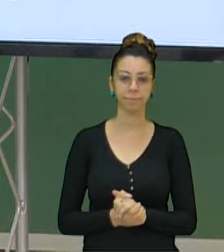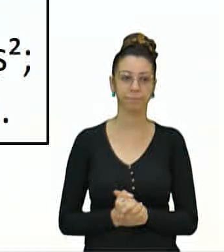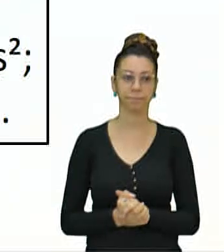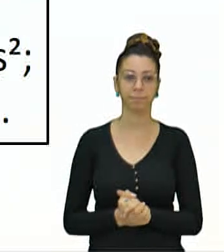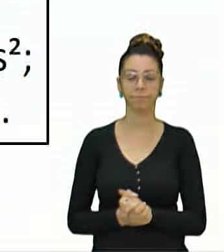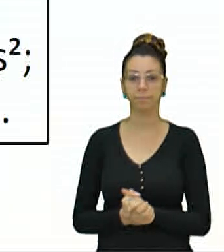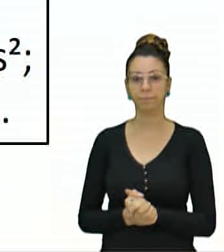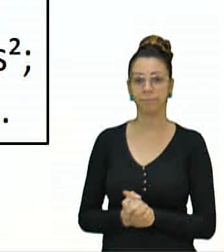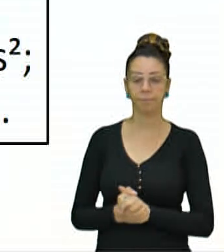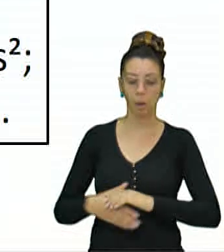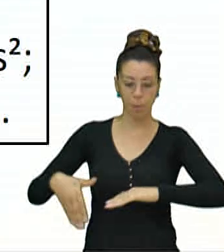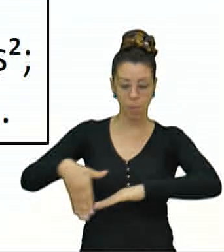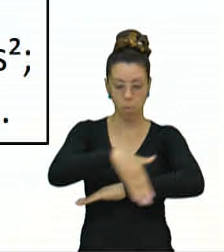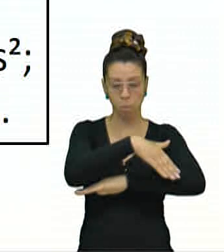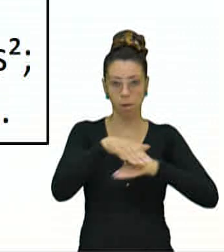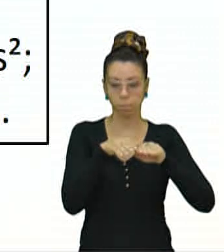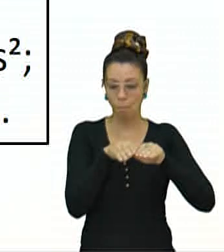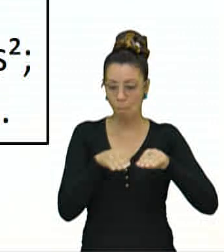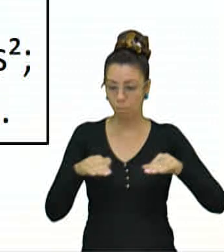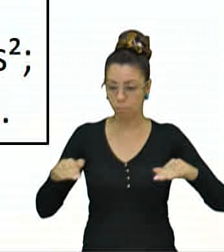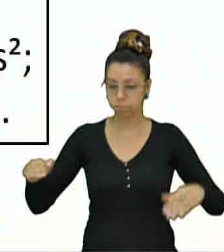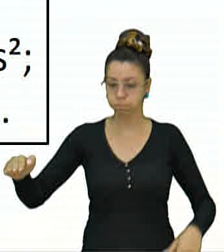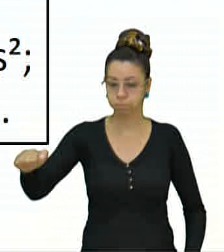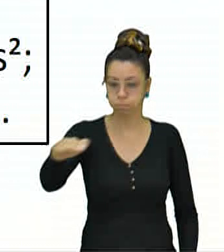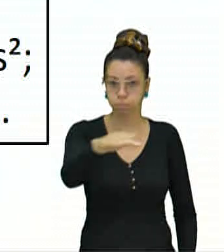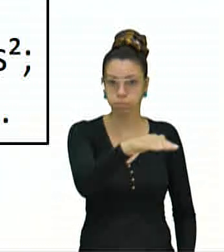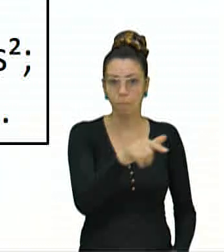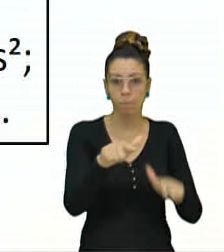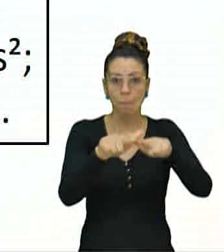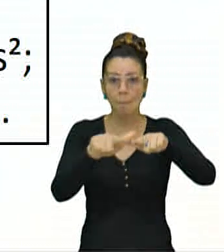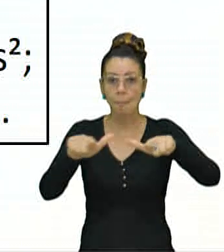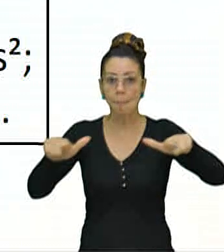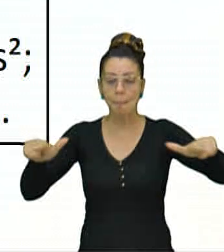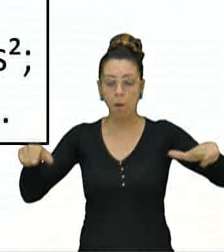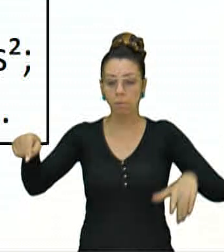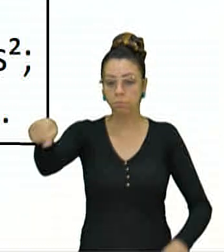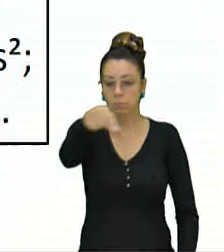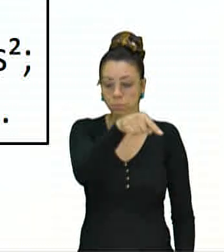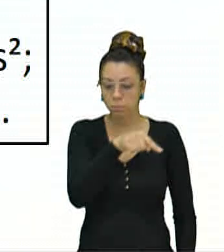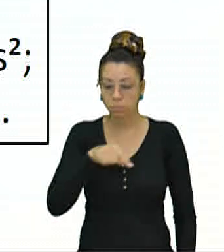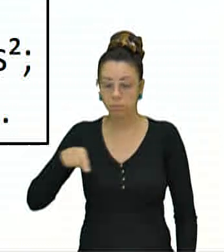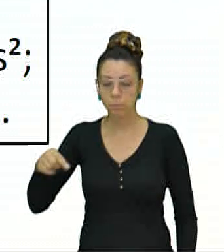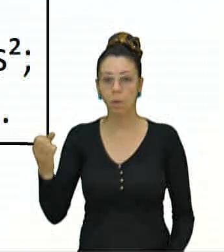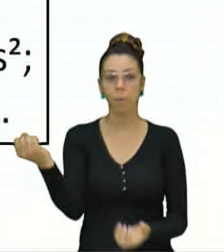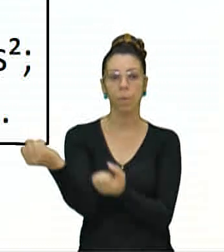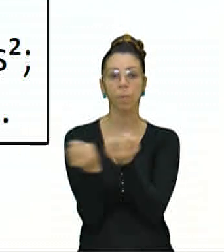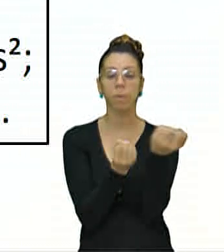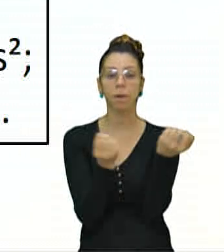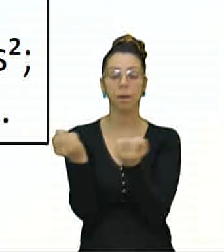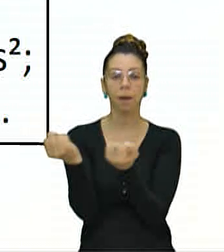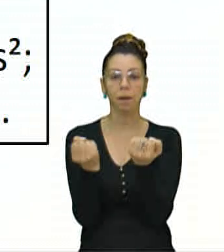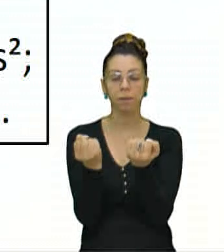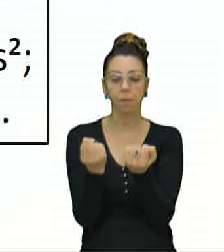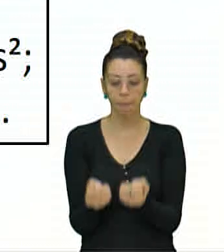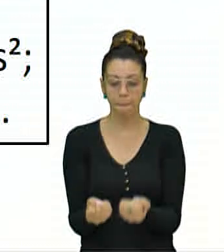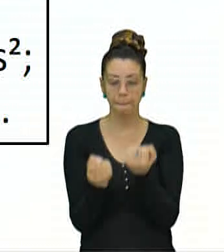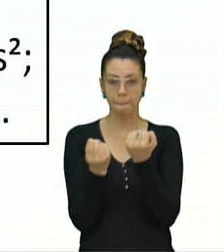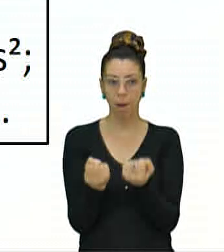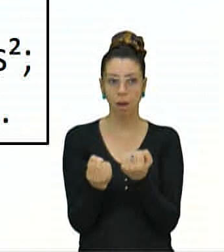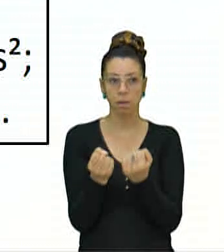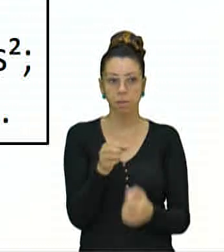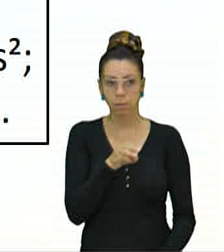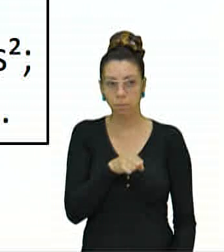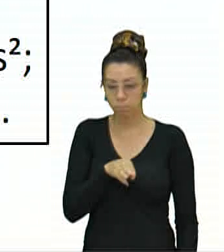pista plana e horizontal e circular de raio R é percorrida por um carro de massa M com